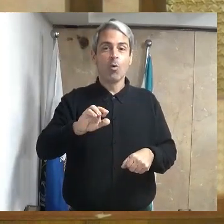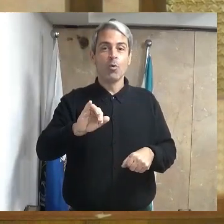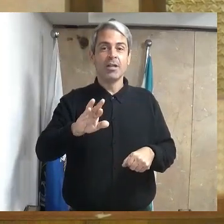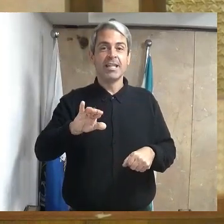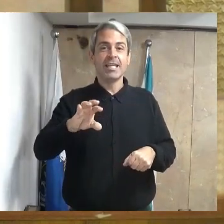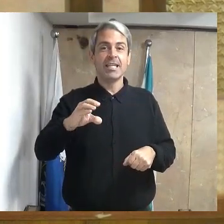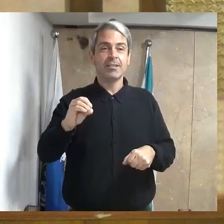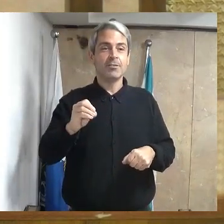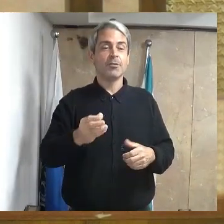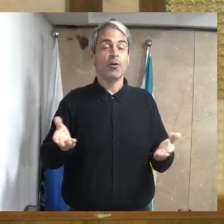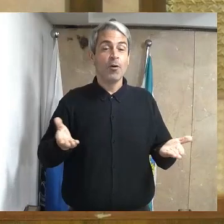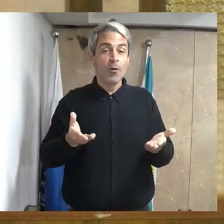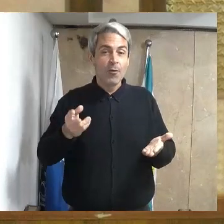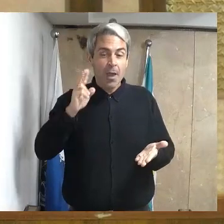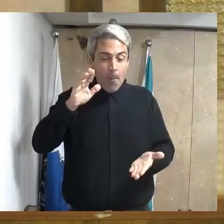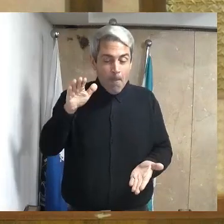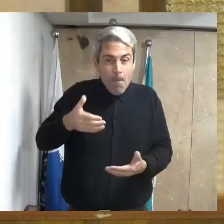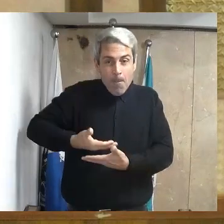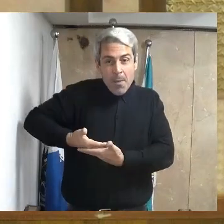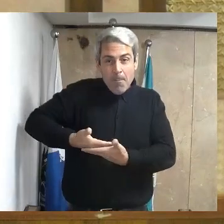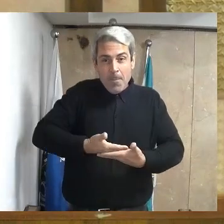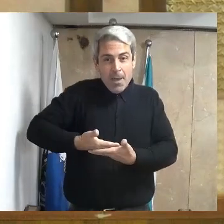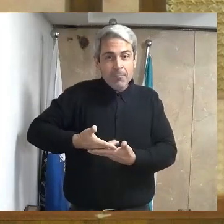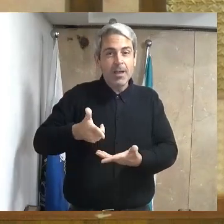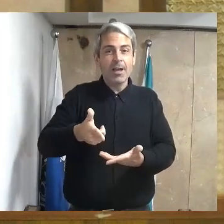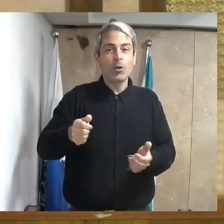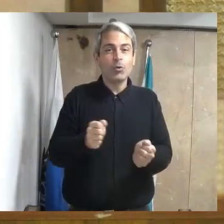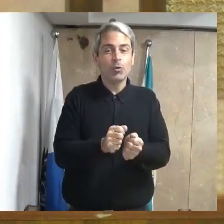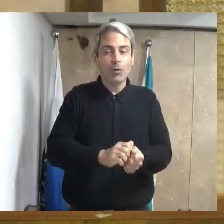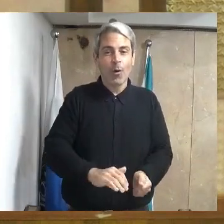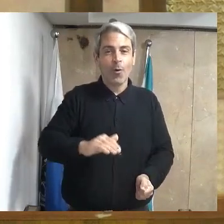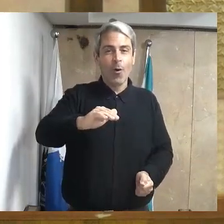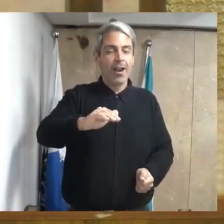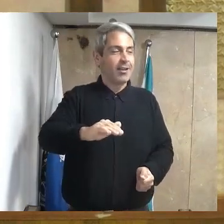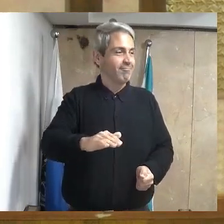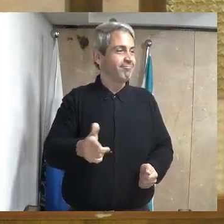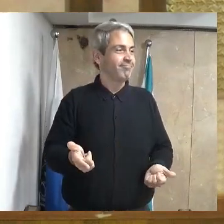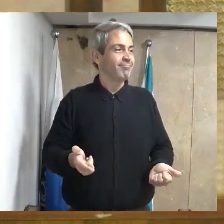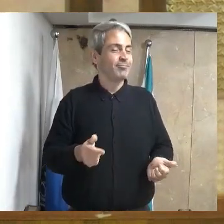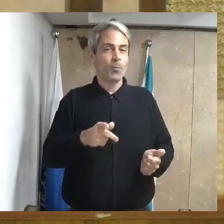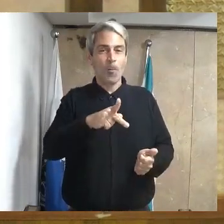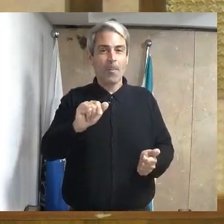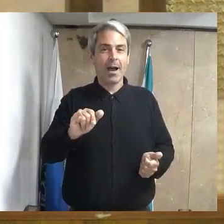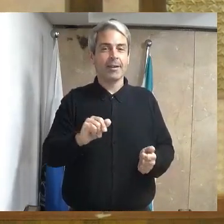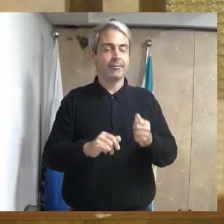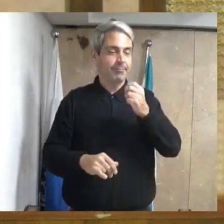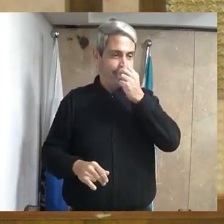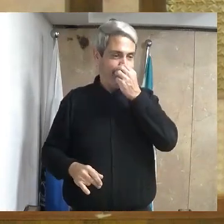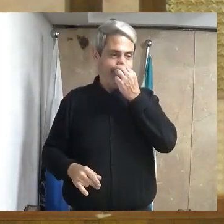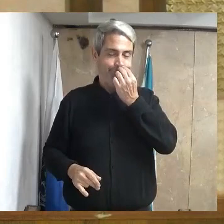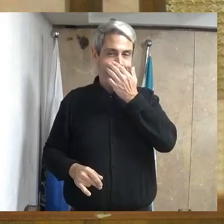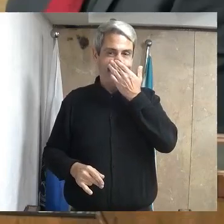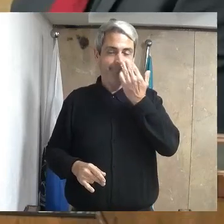bebê e hoje está aqui ao lado do seu papai, é uma honra. É isso aí, parabéns.